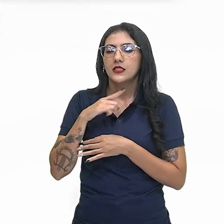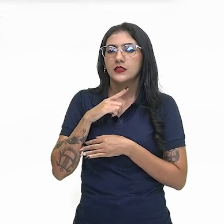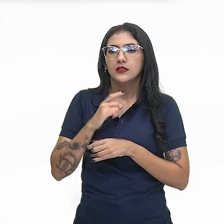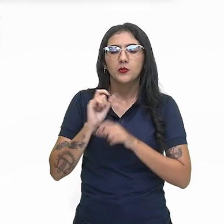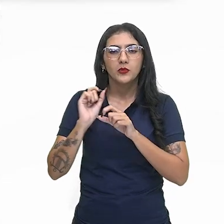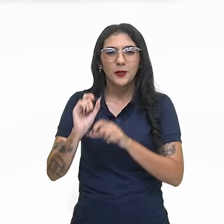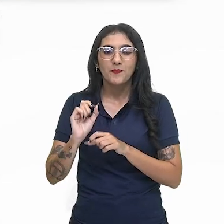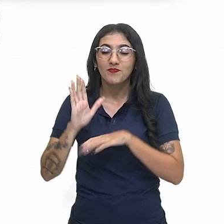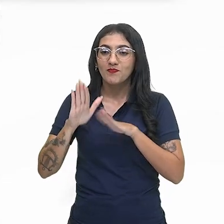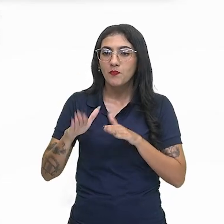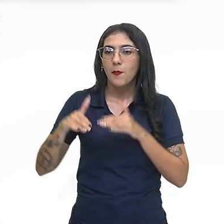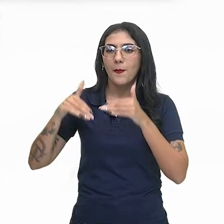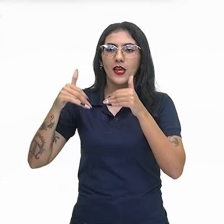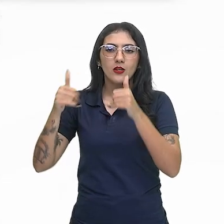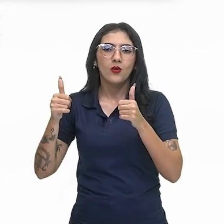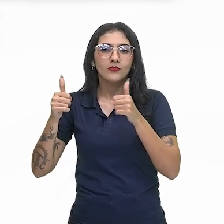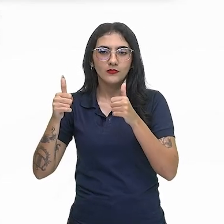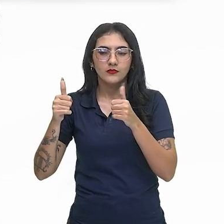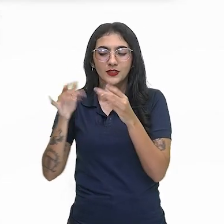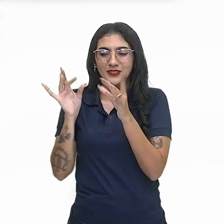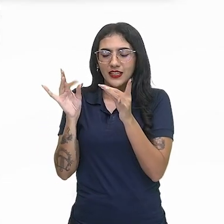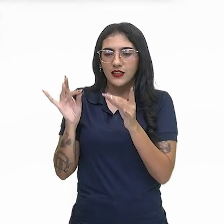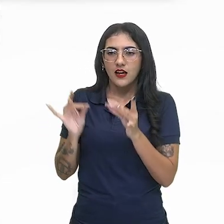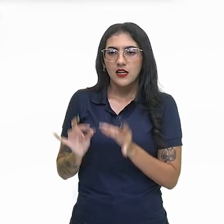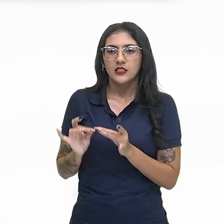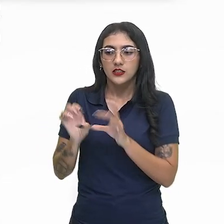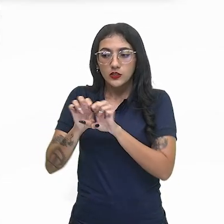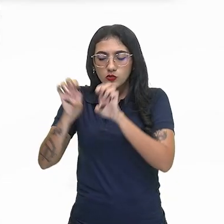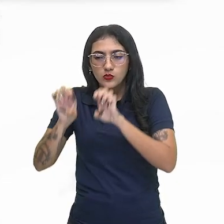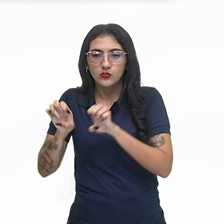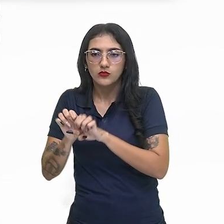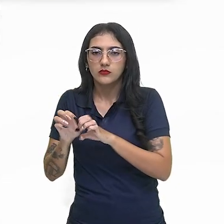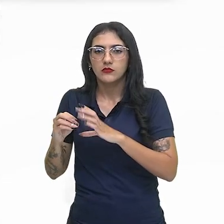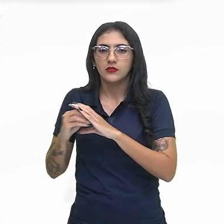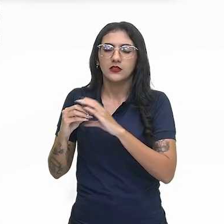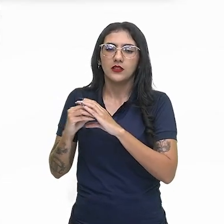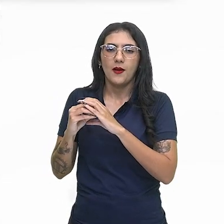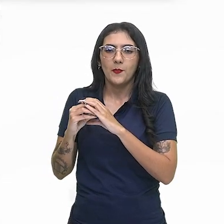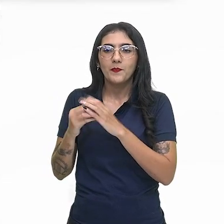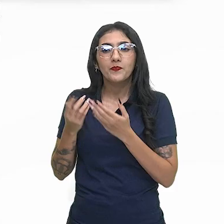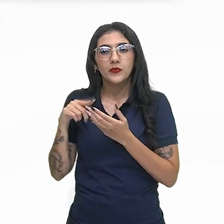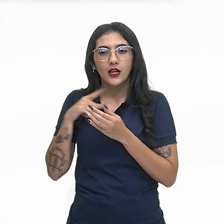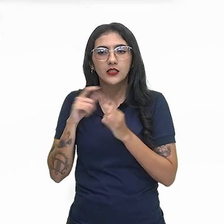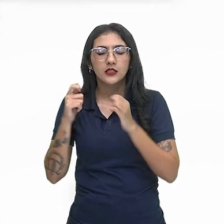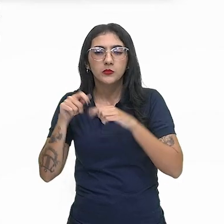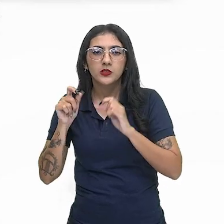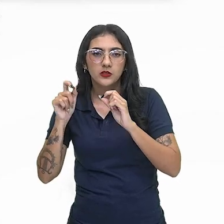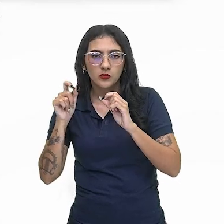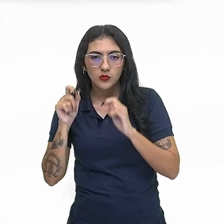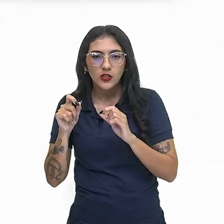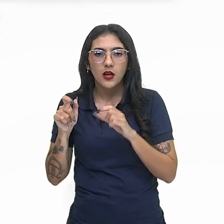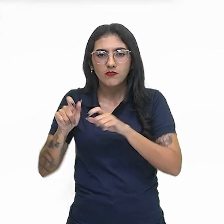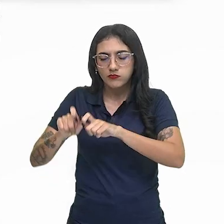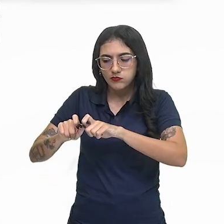uma ampliação muito superior à do microscópio óptico. E ele permite visualizar, então,